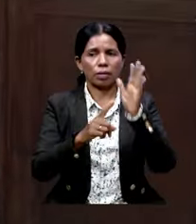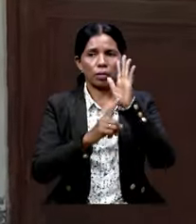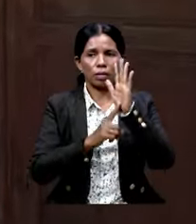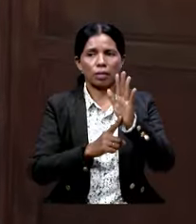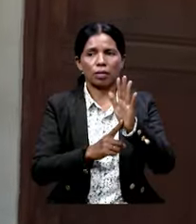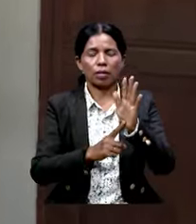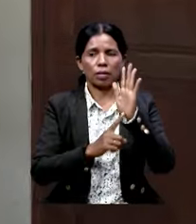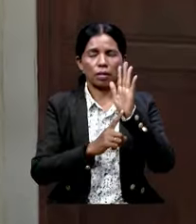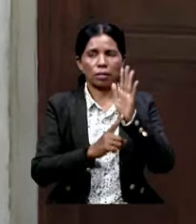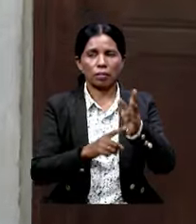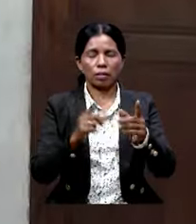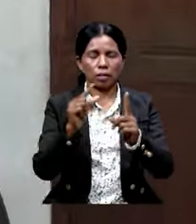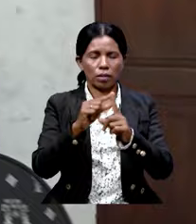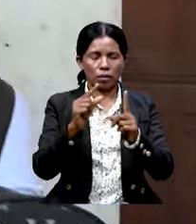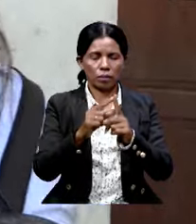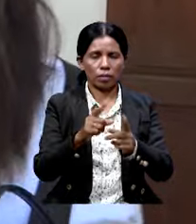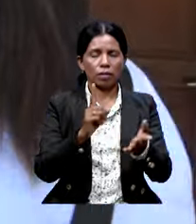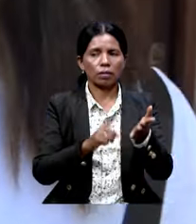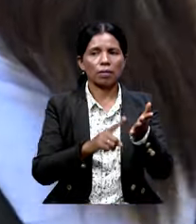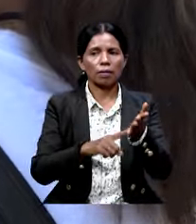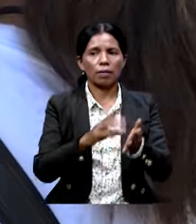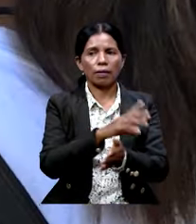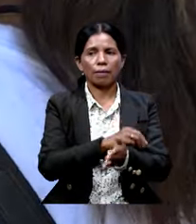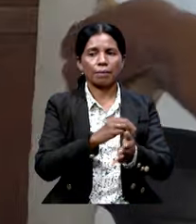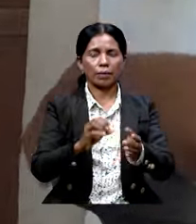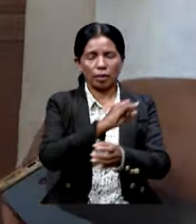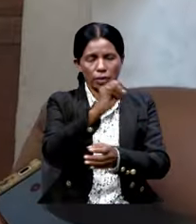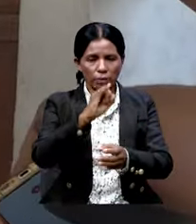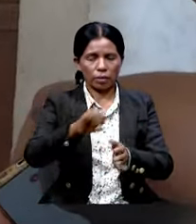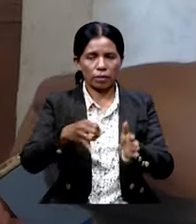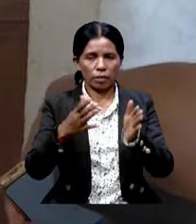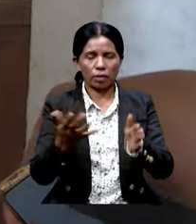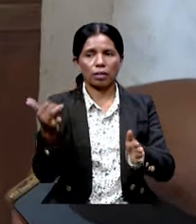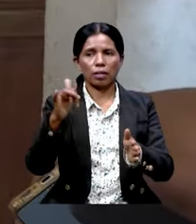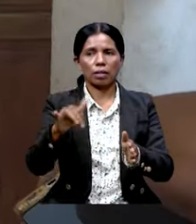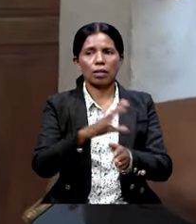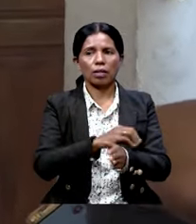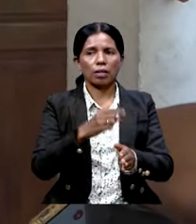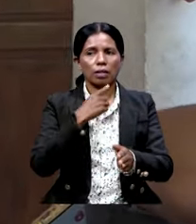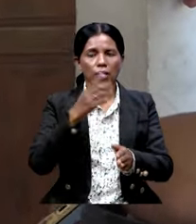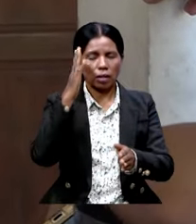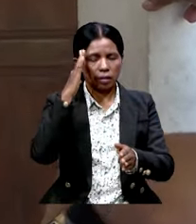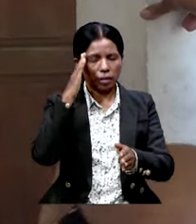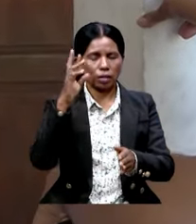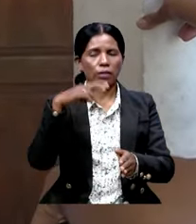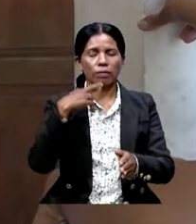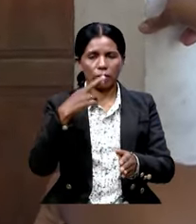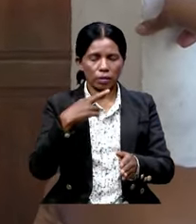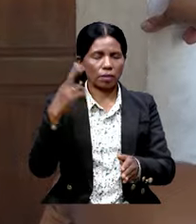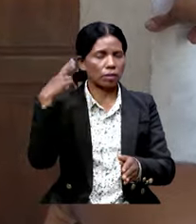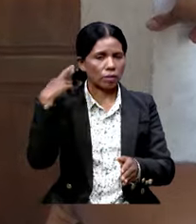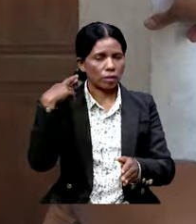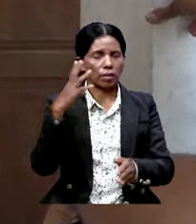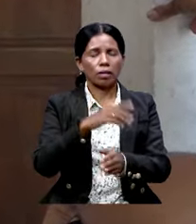sai liafon ameaça soru ukun neng balung. E a entrevista ho jornalista Sira, Susar reconhece áudio ne nia ma koleaduni,